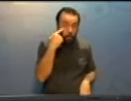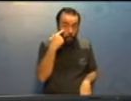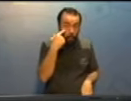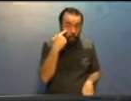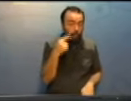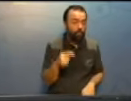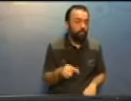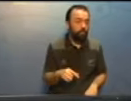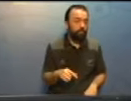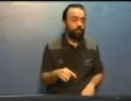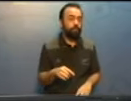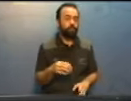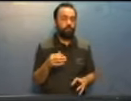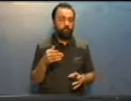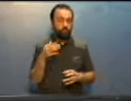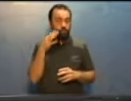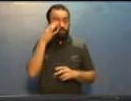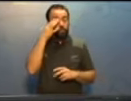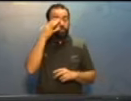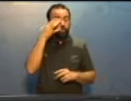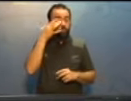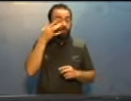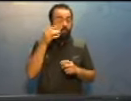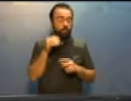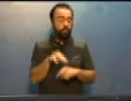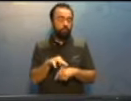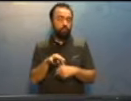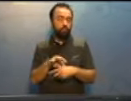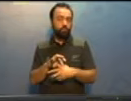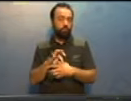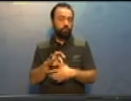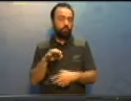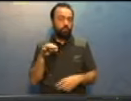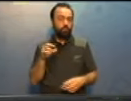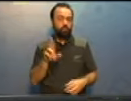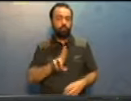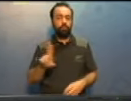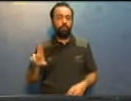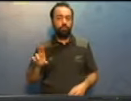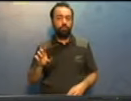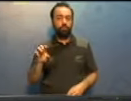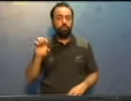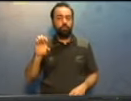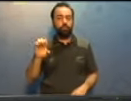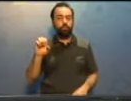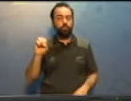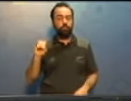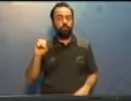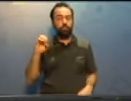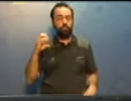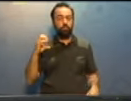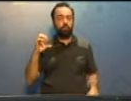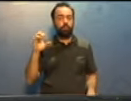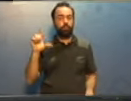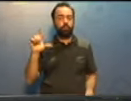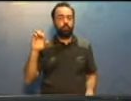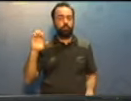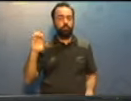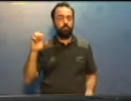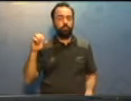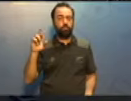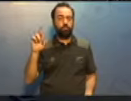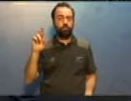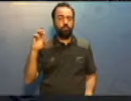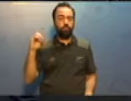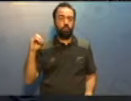cavidades oculares. Eles são revestidos por uma camada de tecido conjuntivo fibroso chamado de esclerótica. Então, como que